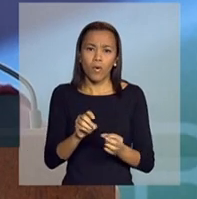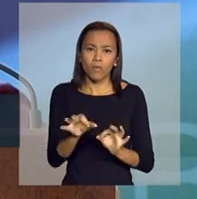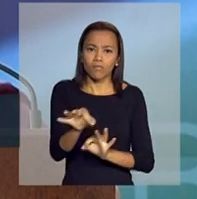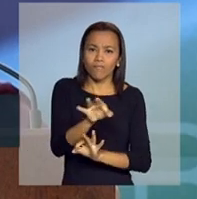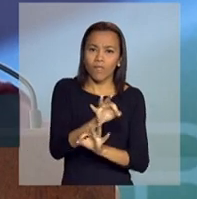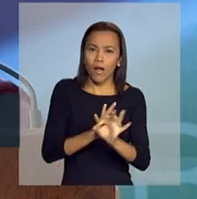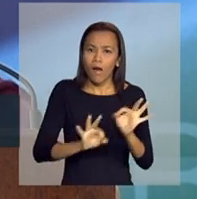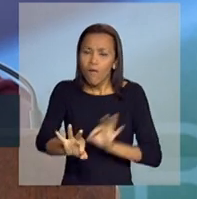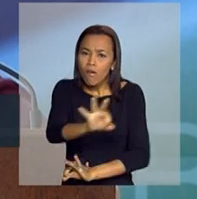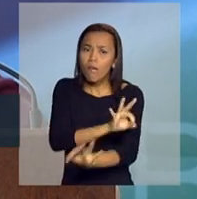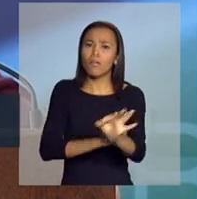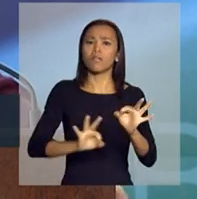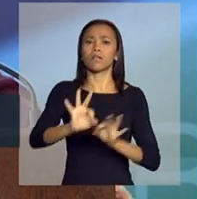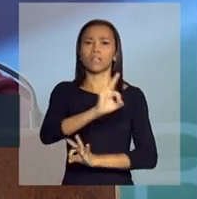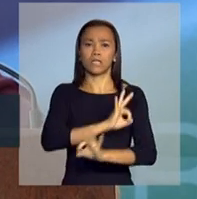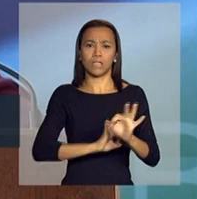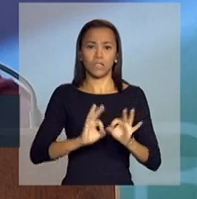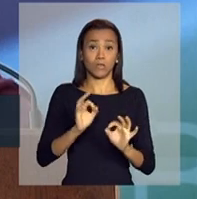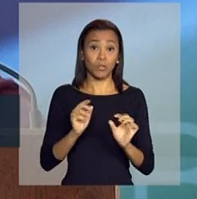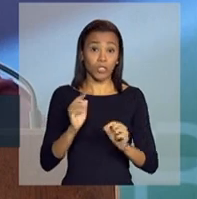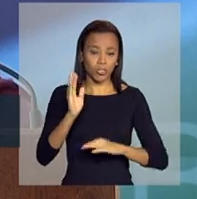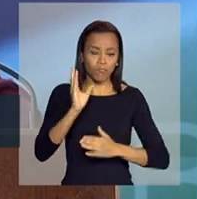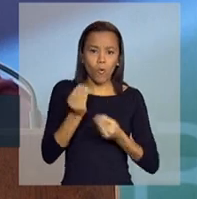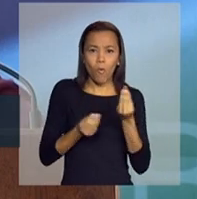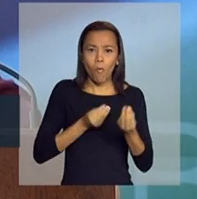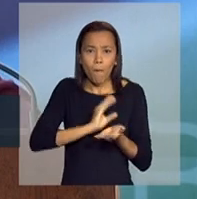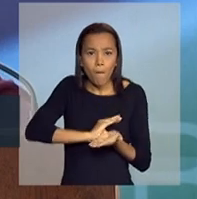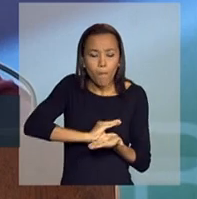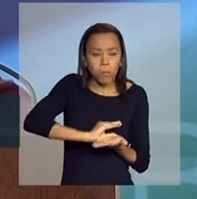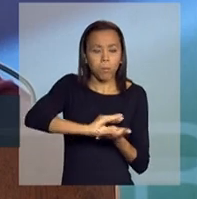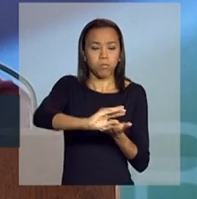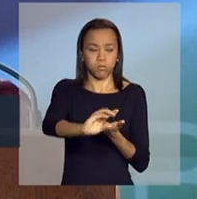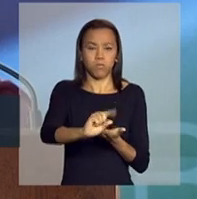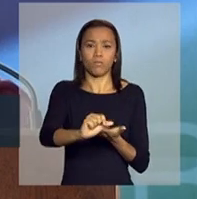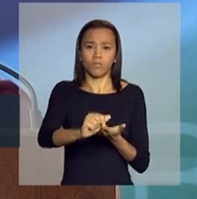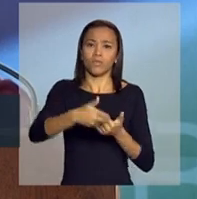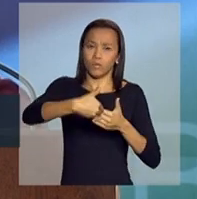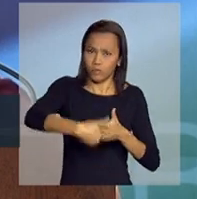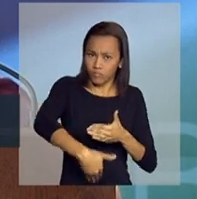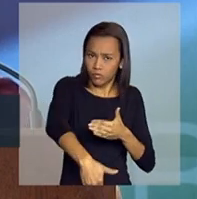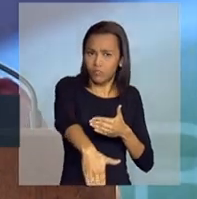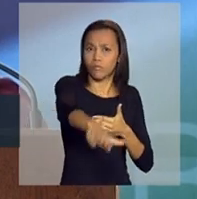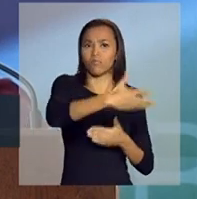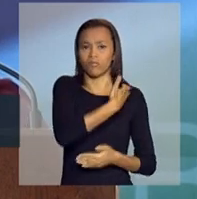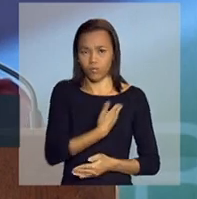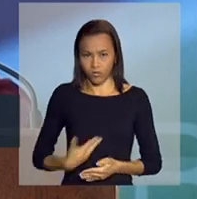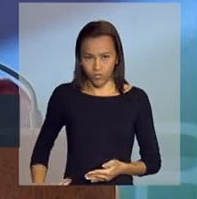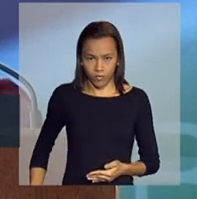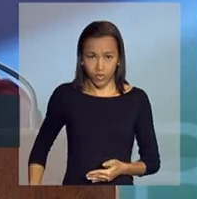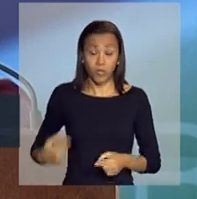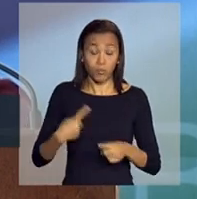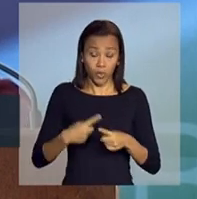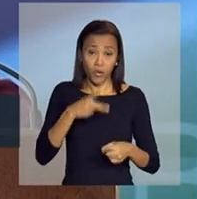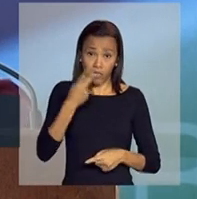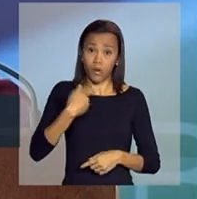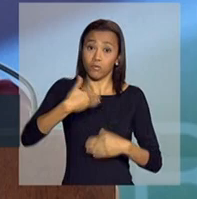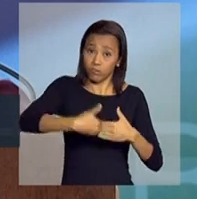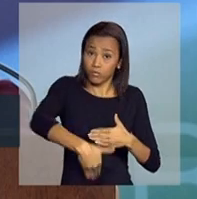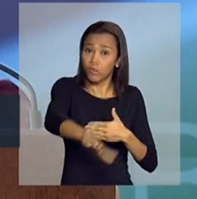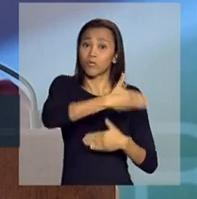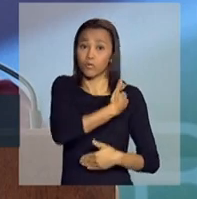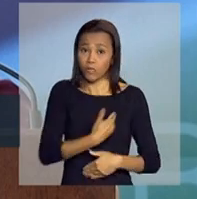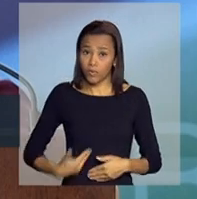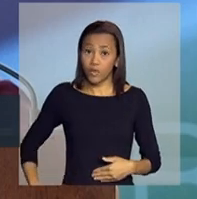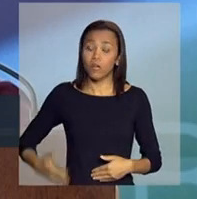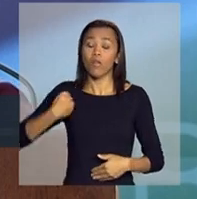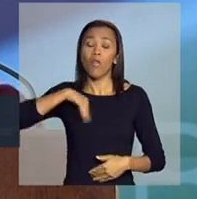capacidade de investimento do Estado brasileiro ainda em curso. E eu digo ainda em curso porque nós temos de